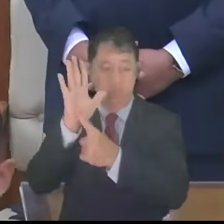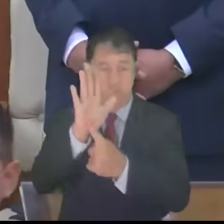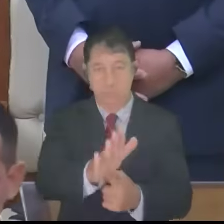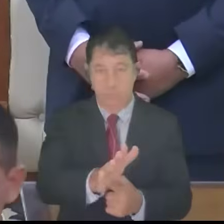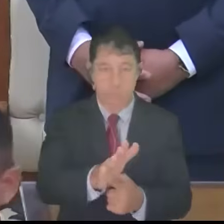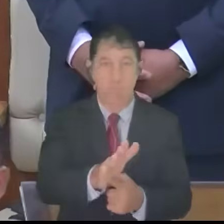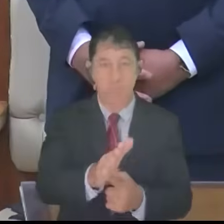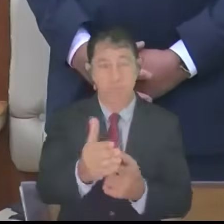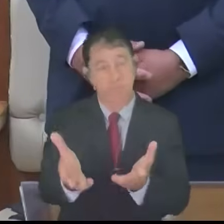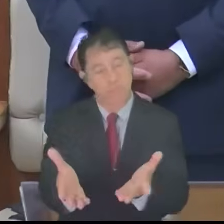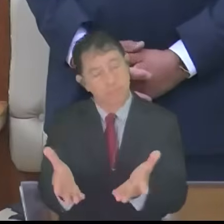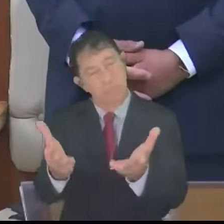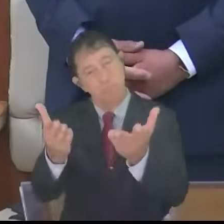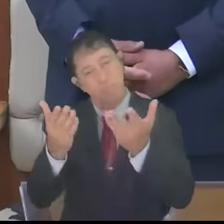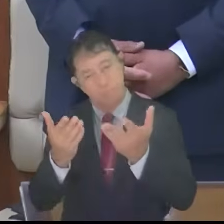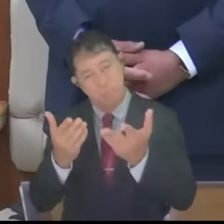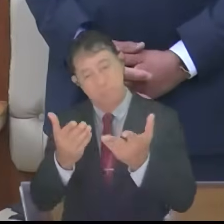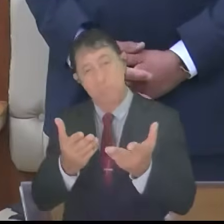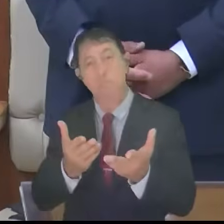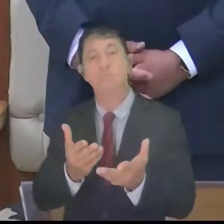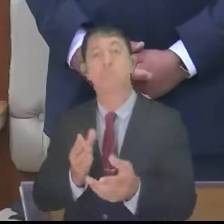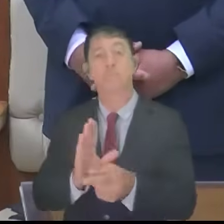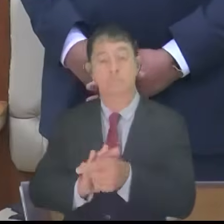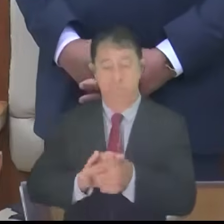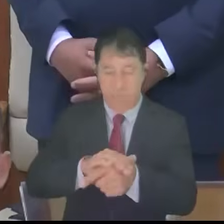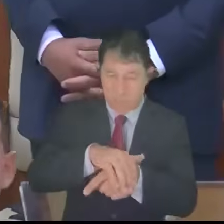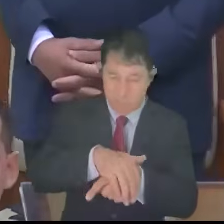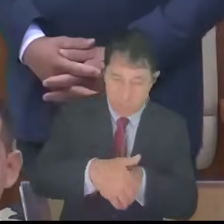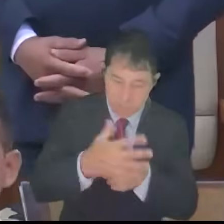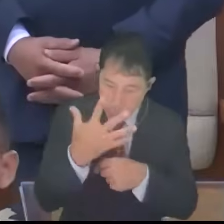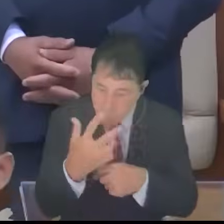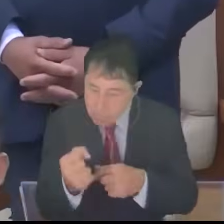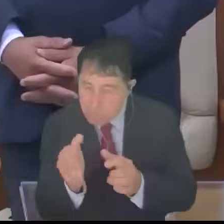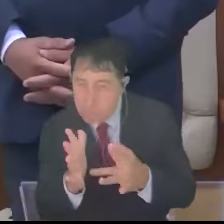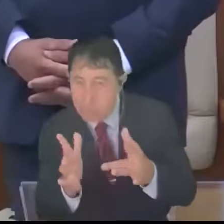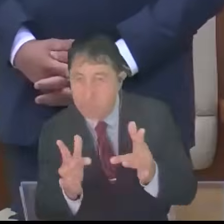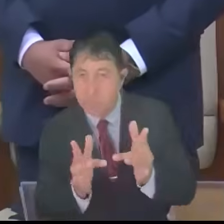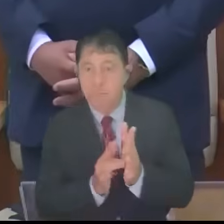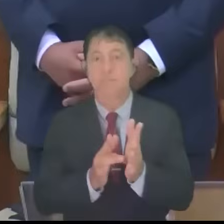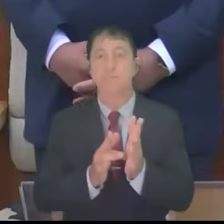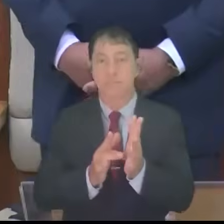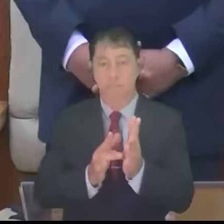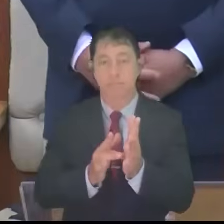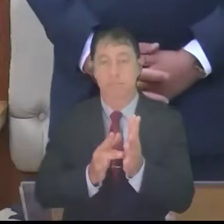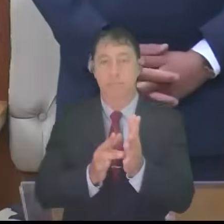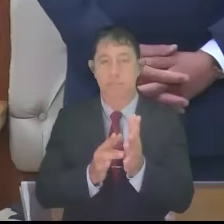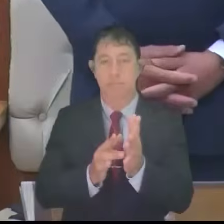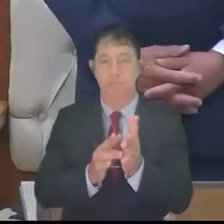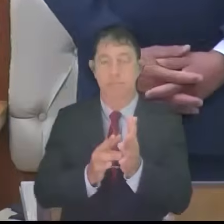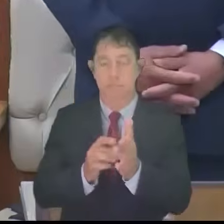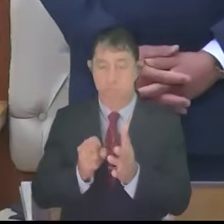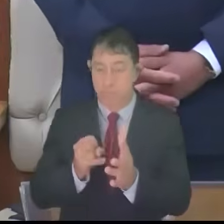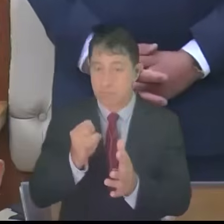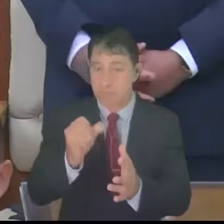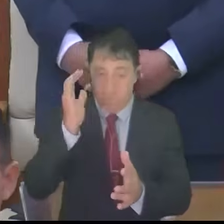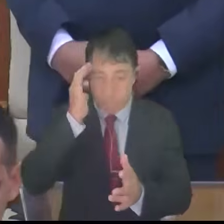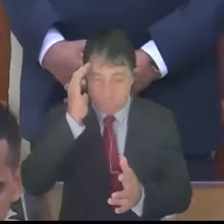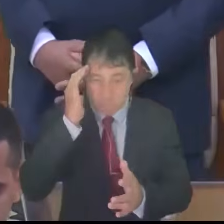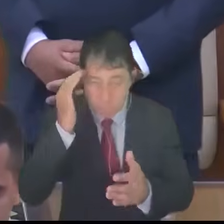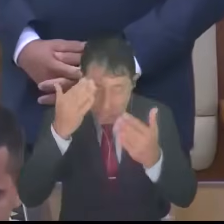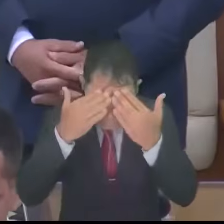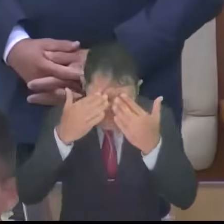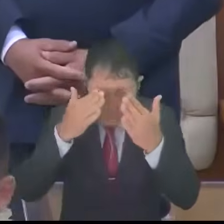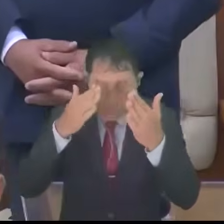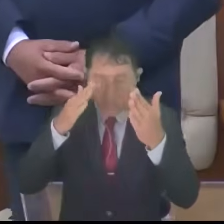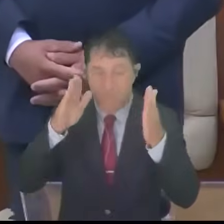pequeninos. Venha nesta noite aceitar a Cristo. Se você foi revelado, se você foi esclarecido, se dirija